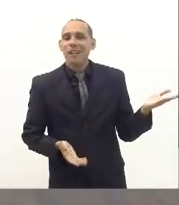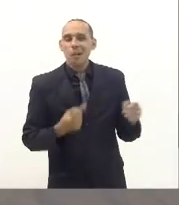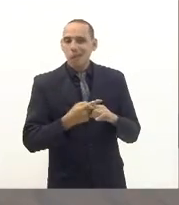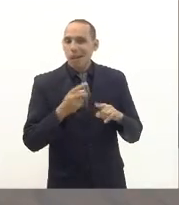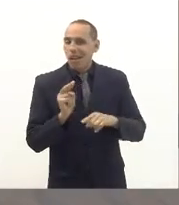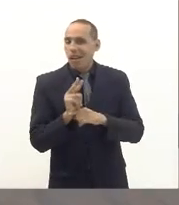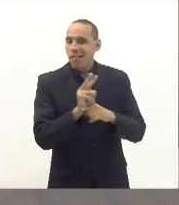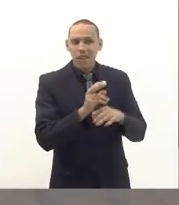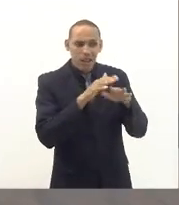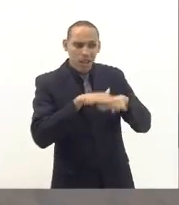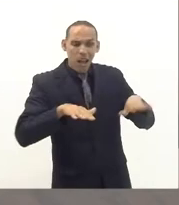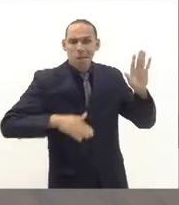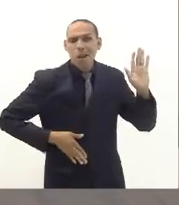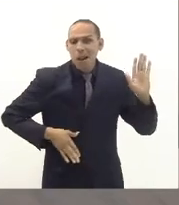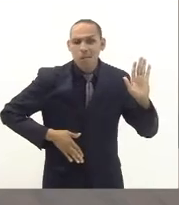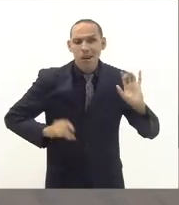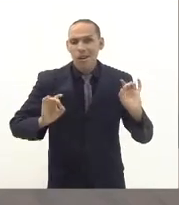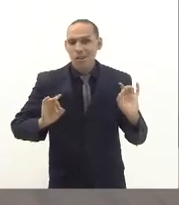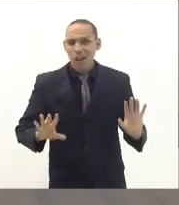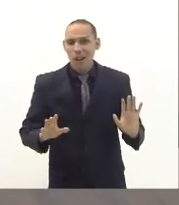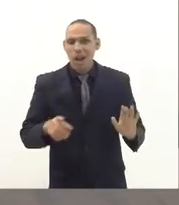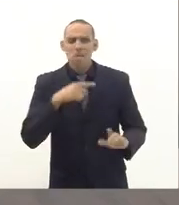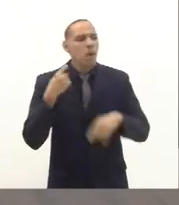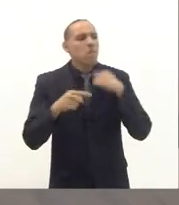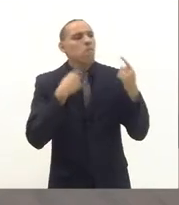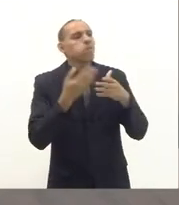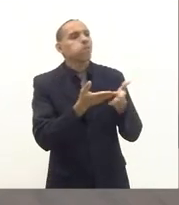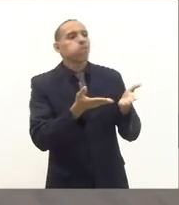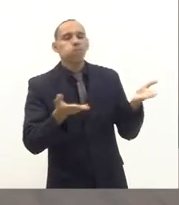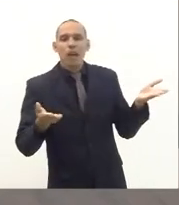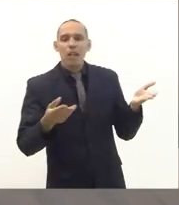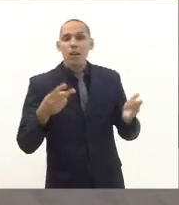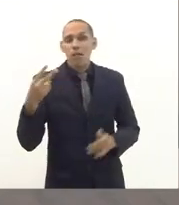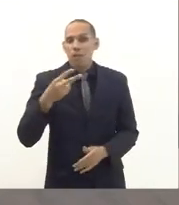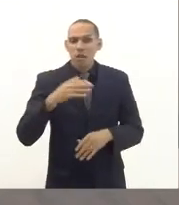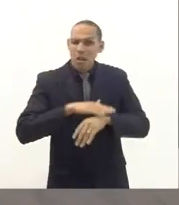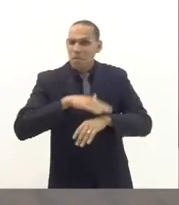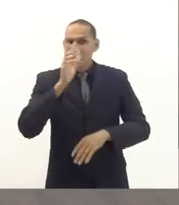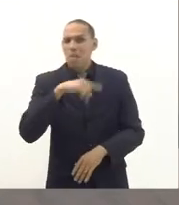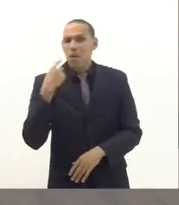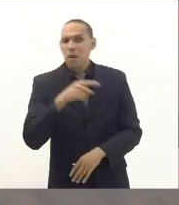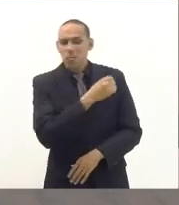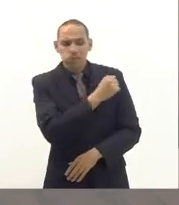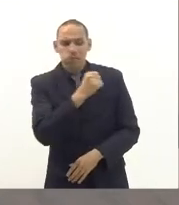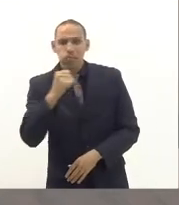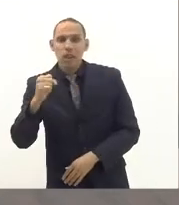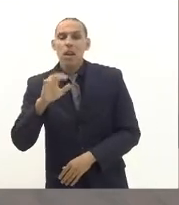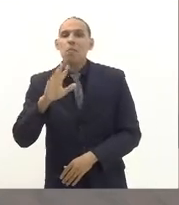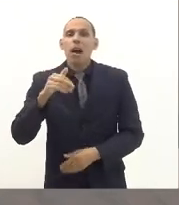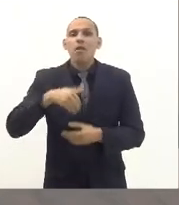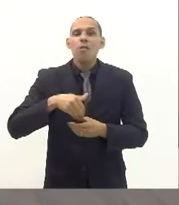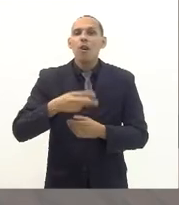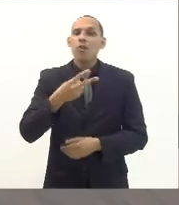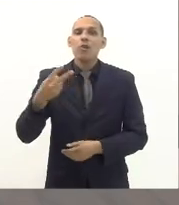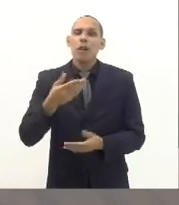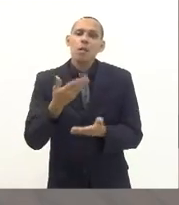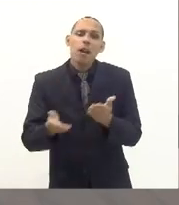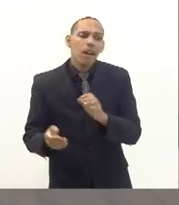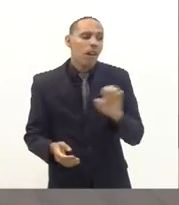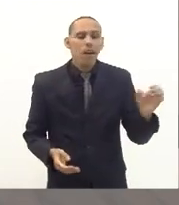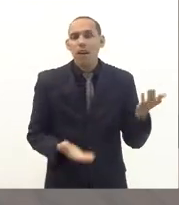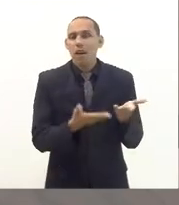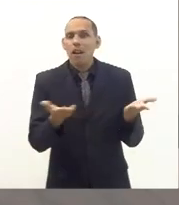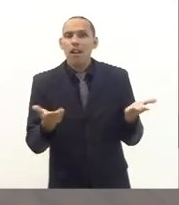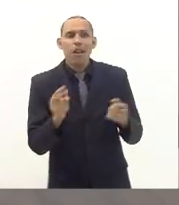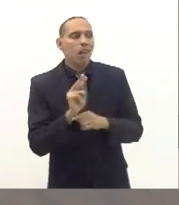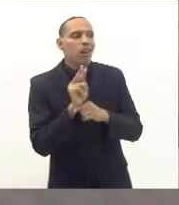defendem esses vagabundo Aí morreu morrer agora já passou de 22 vagabundo sou menos 22 votos para a esquerda para